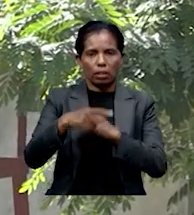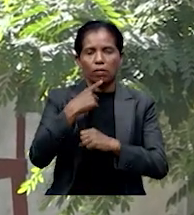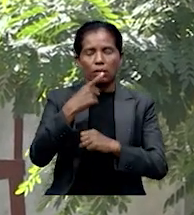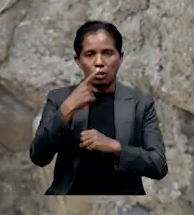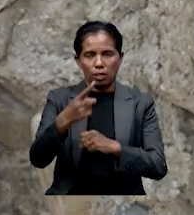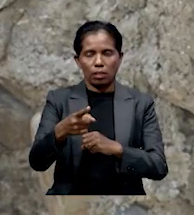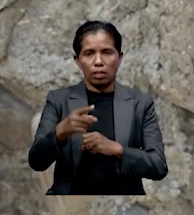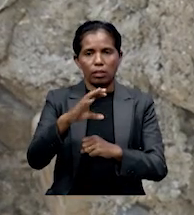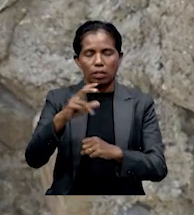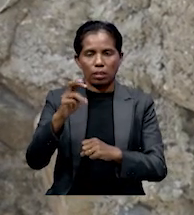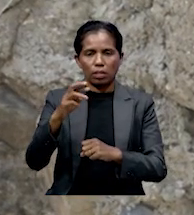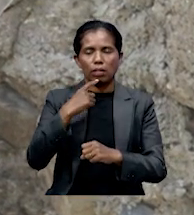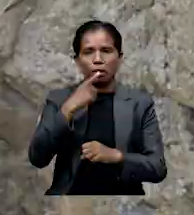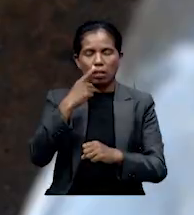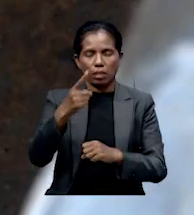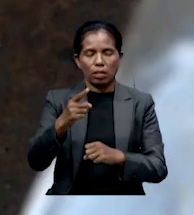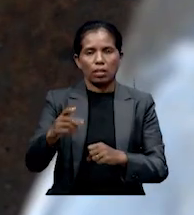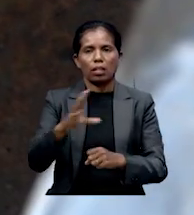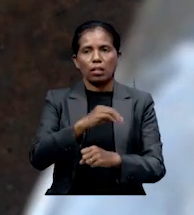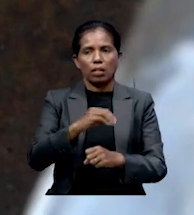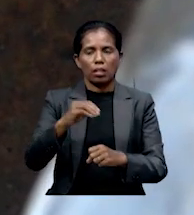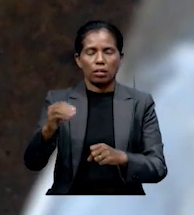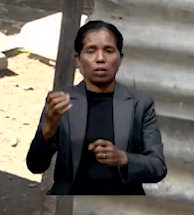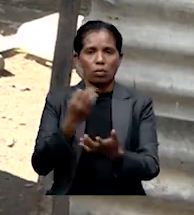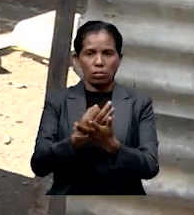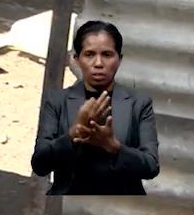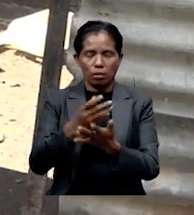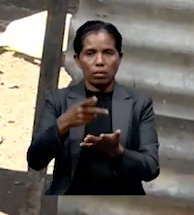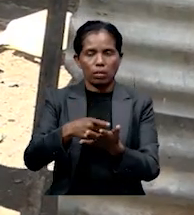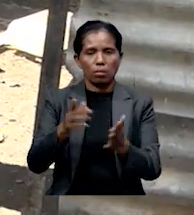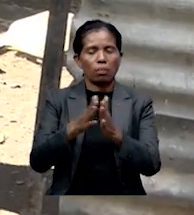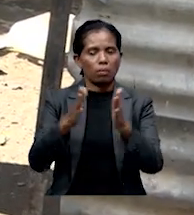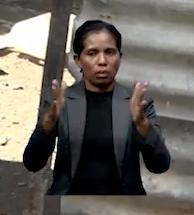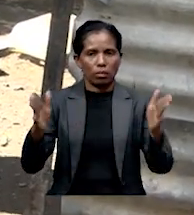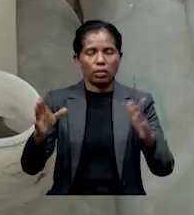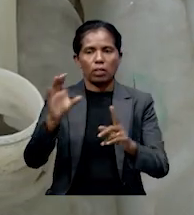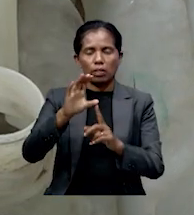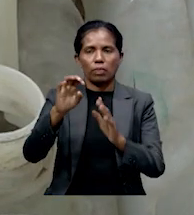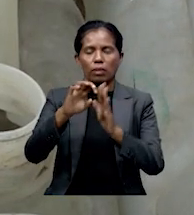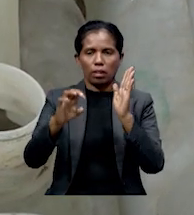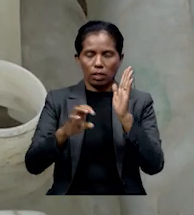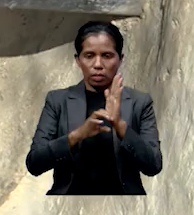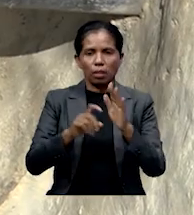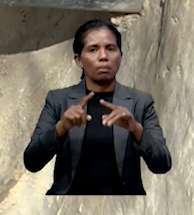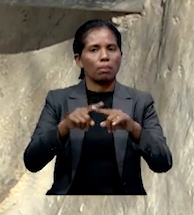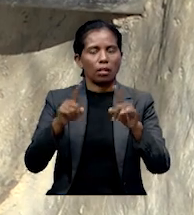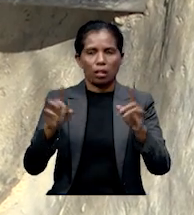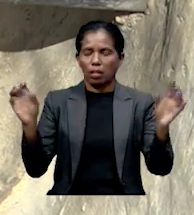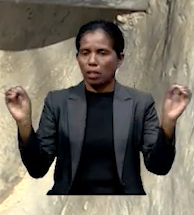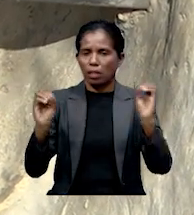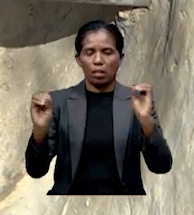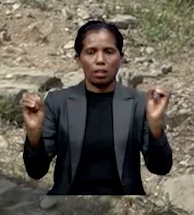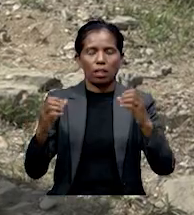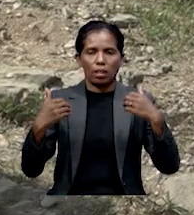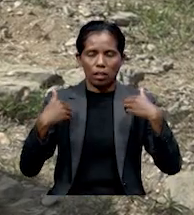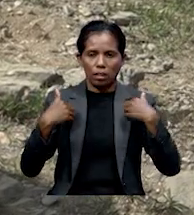declaração, né? Relaciona o cargo chefia Cira nem salário, nebe botli fale chefe Estado, mas be la ia